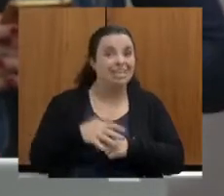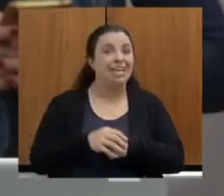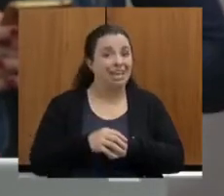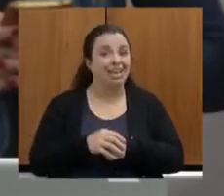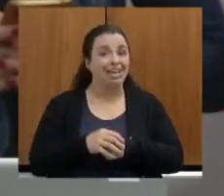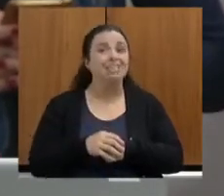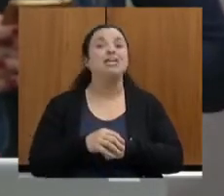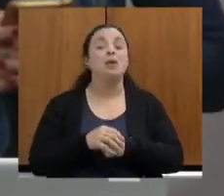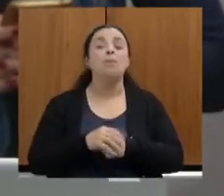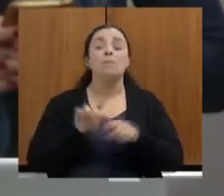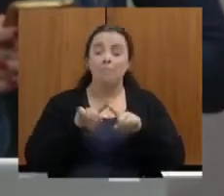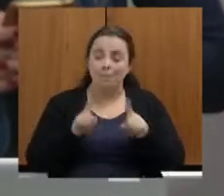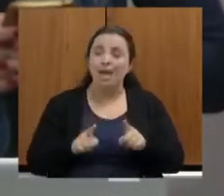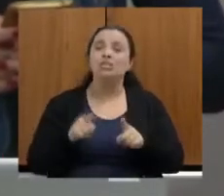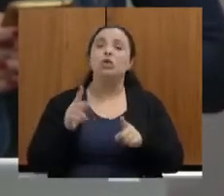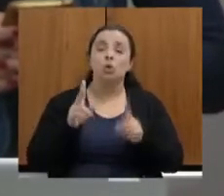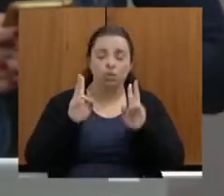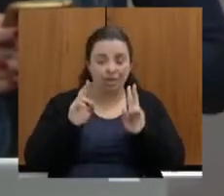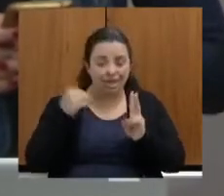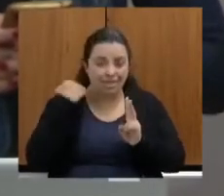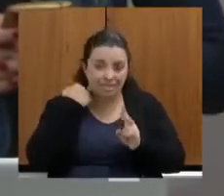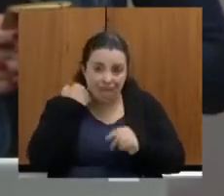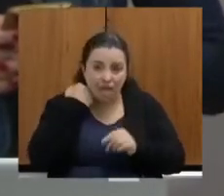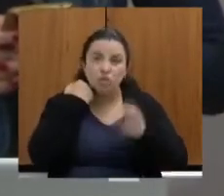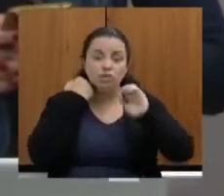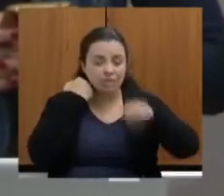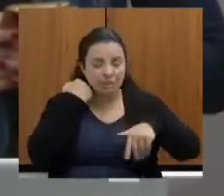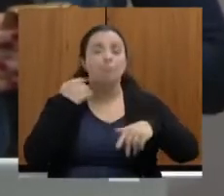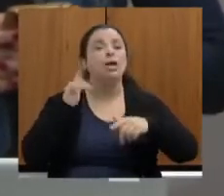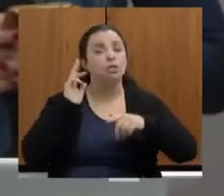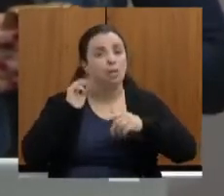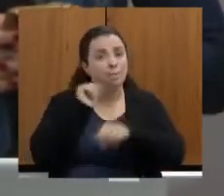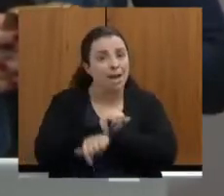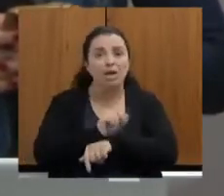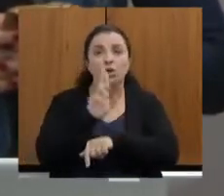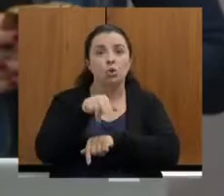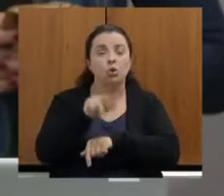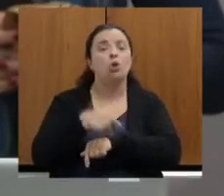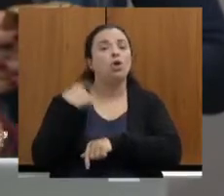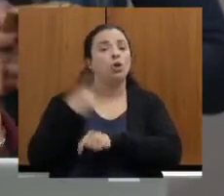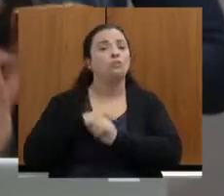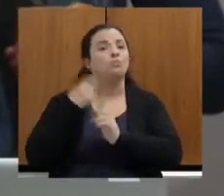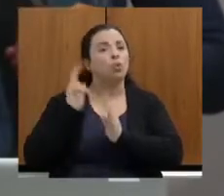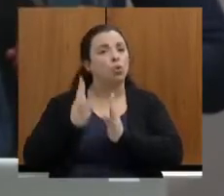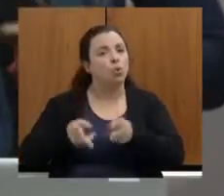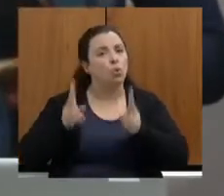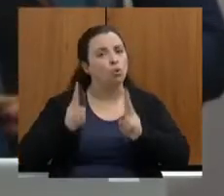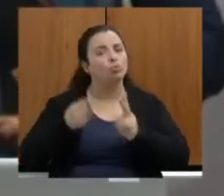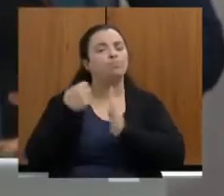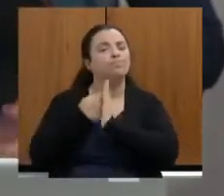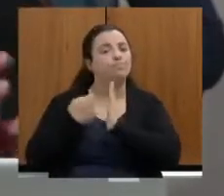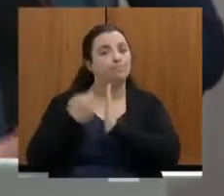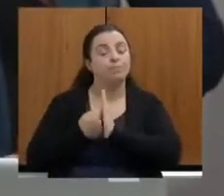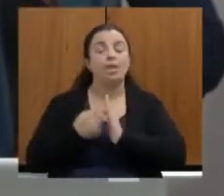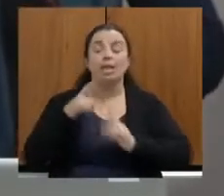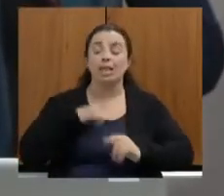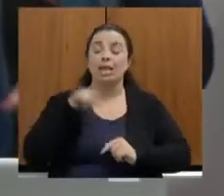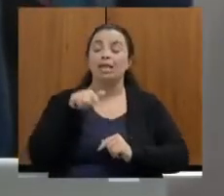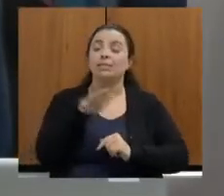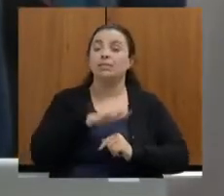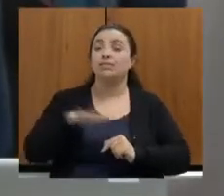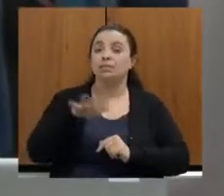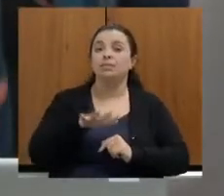cansado sim continuaremos a fazer e tenham aqui nesses espaços que a gente constrói com vocês